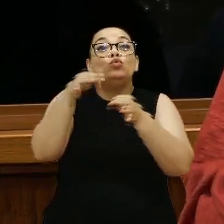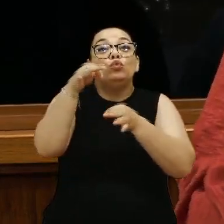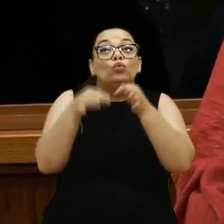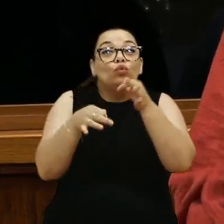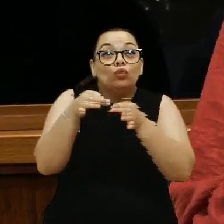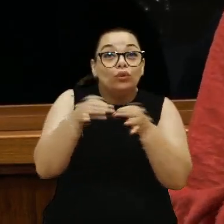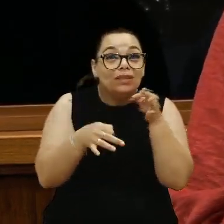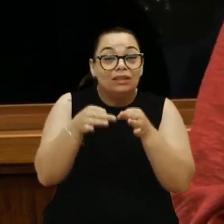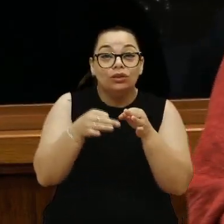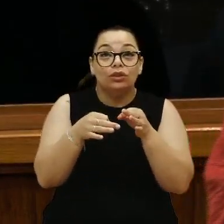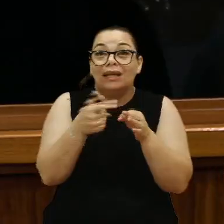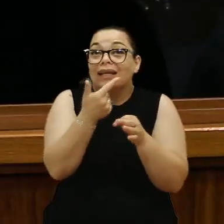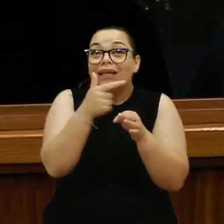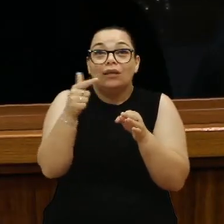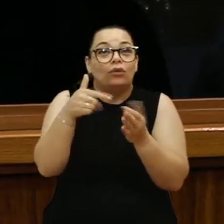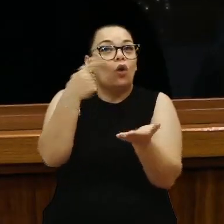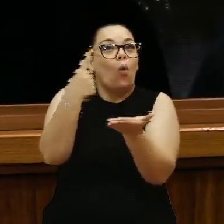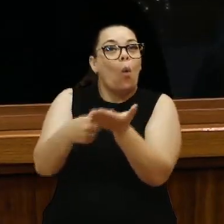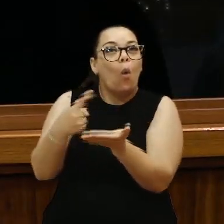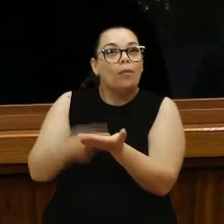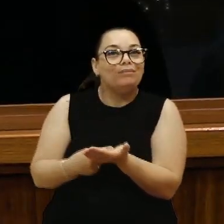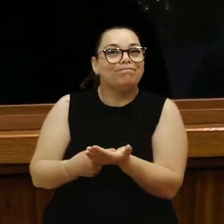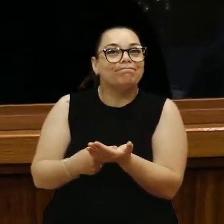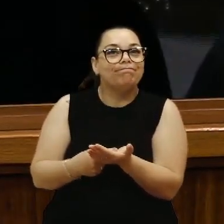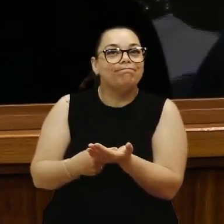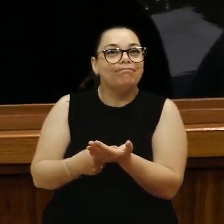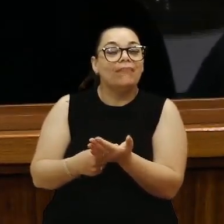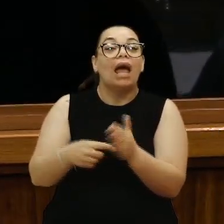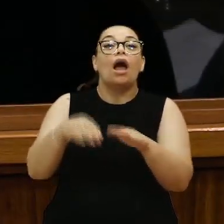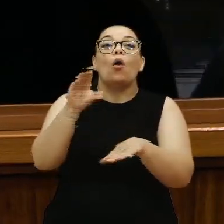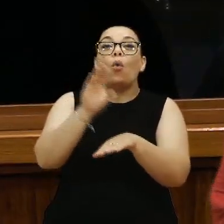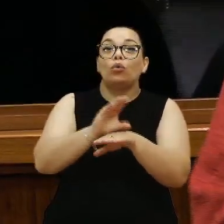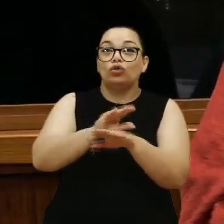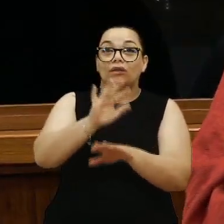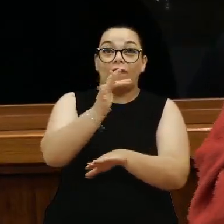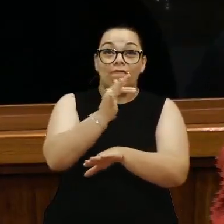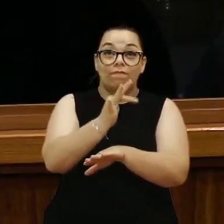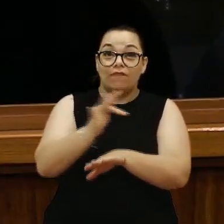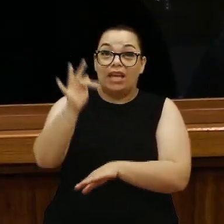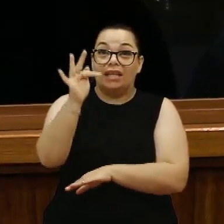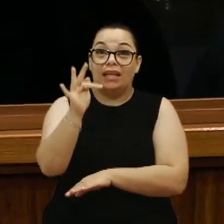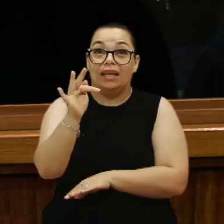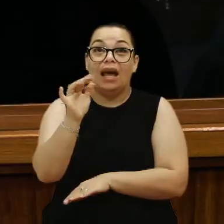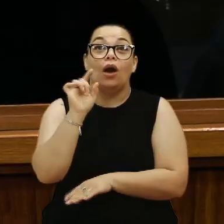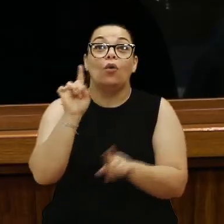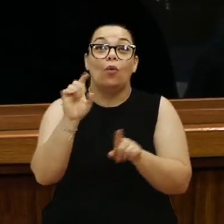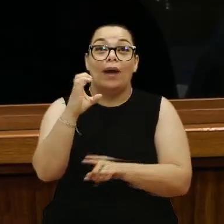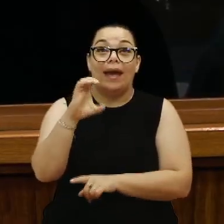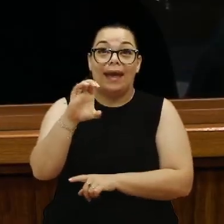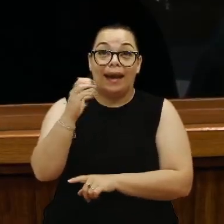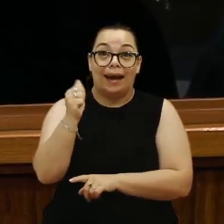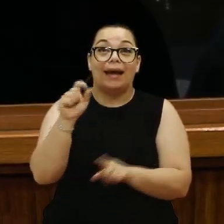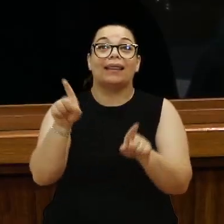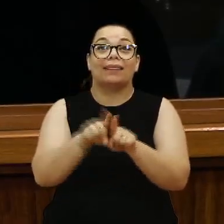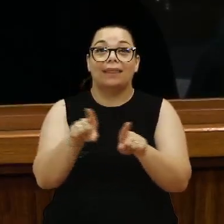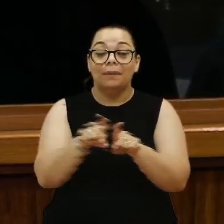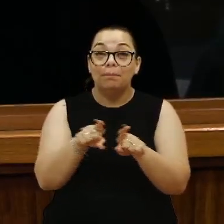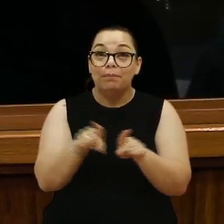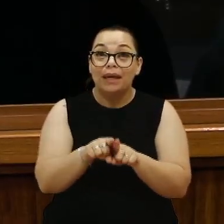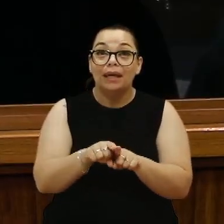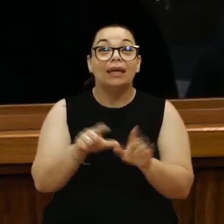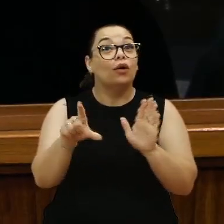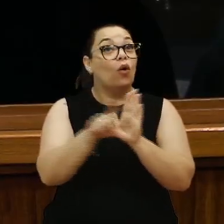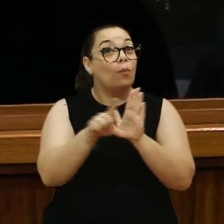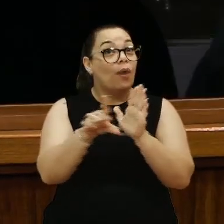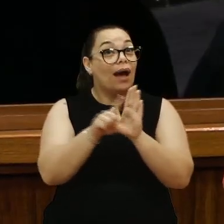ele descumpriu tanto a Constituição Federal, como o ECA, o Estatuto da Criança e do Adolescente, como a Lei